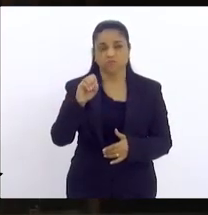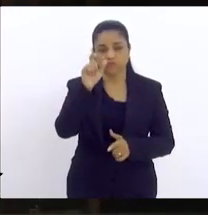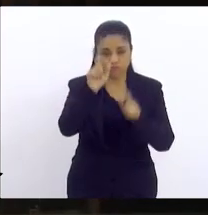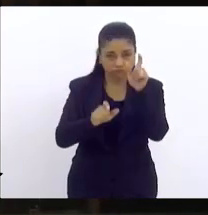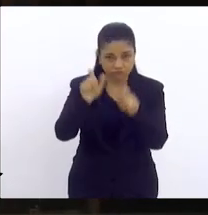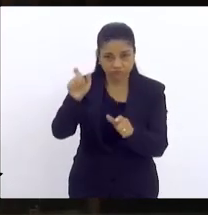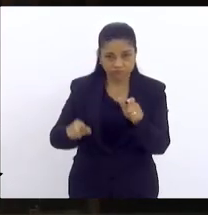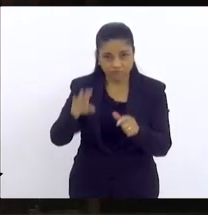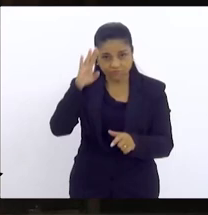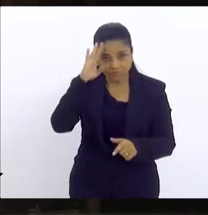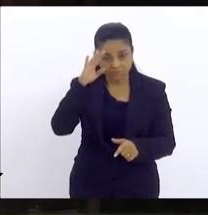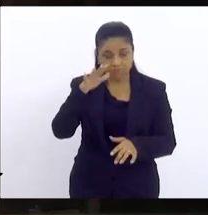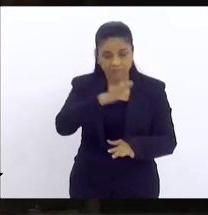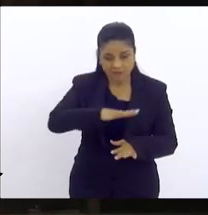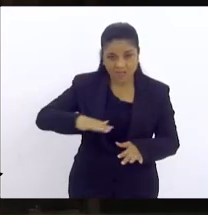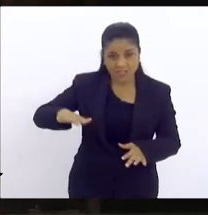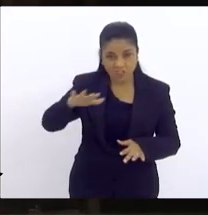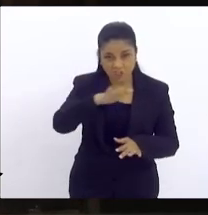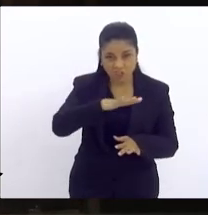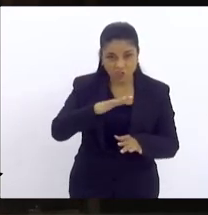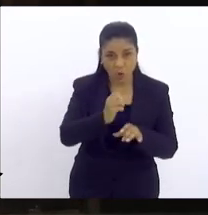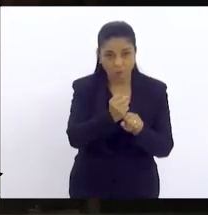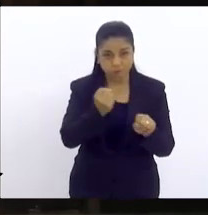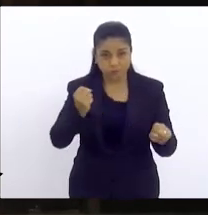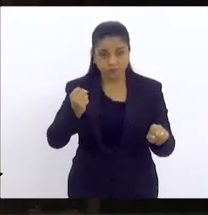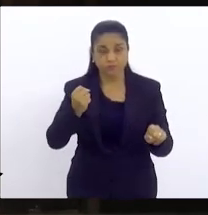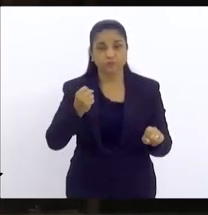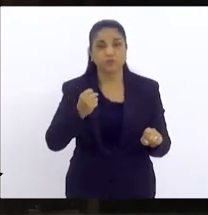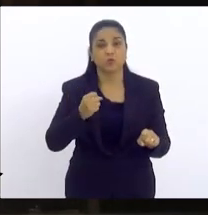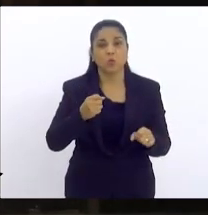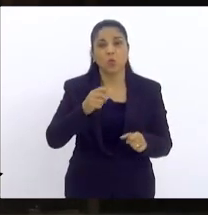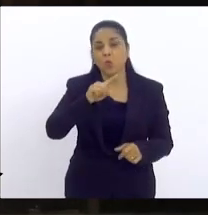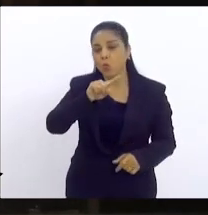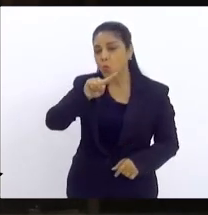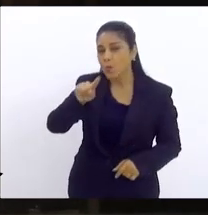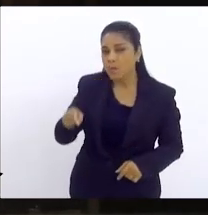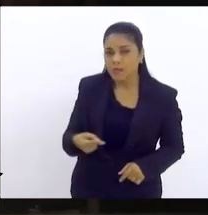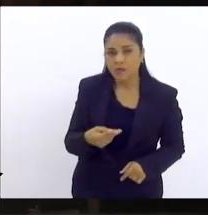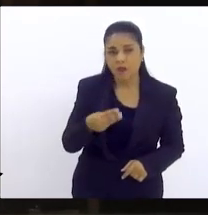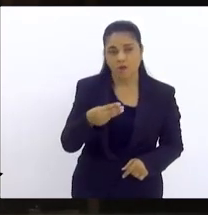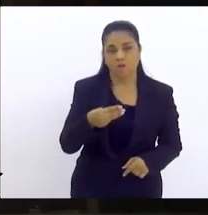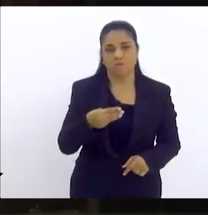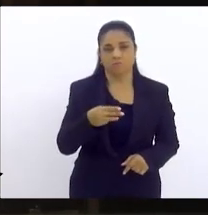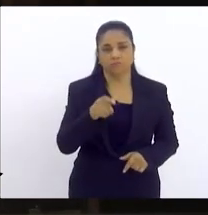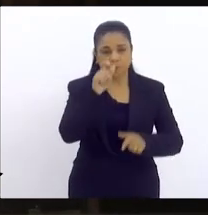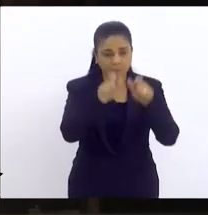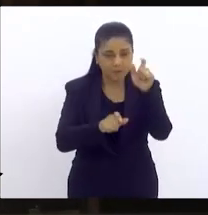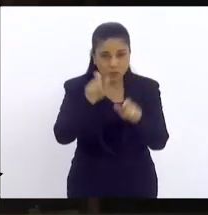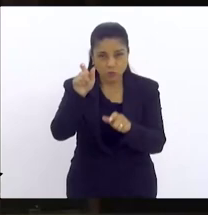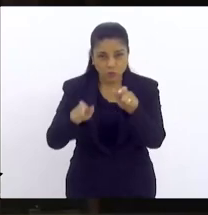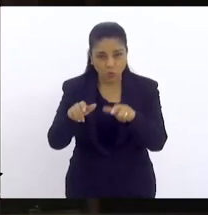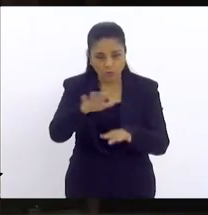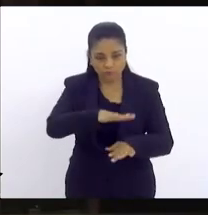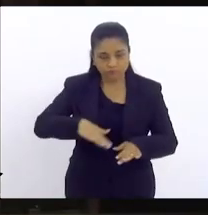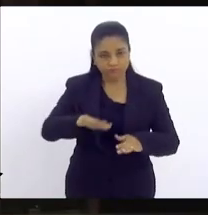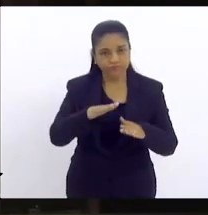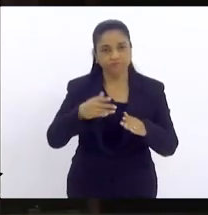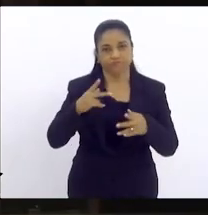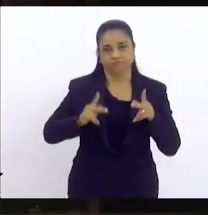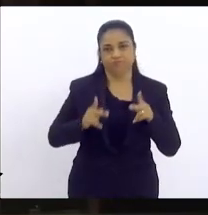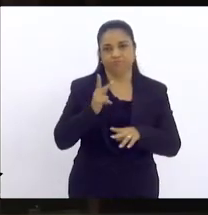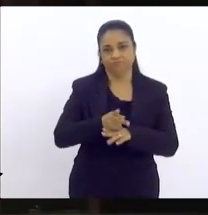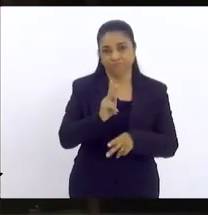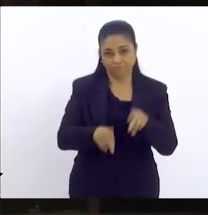quadrados e uma população de cerca de um milhão de habitantes São quatro os quatro distritos de Duque de